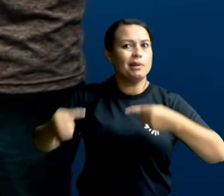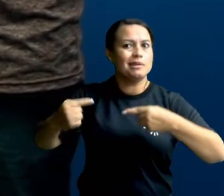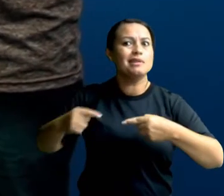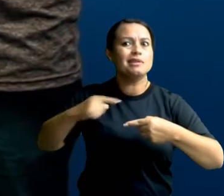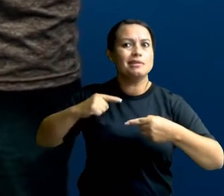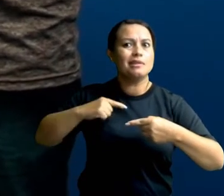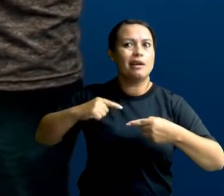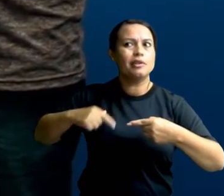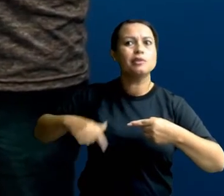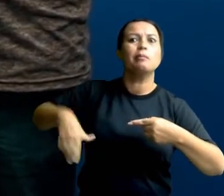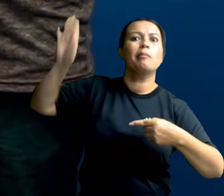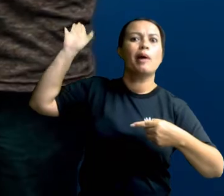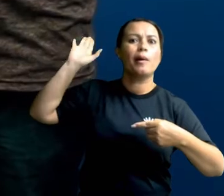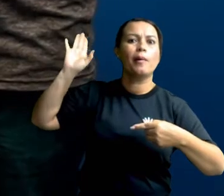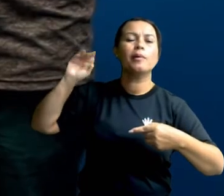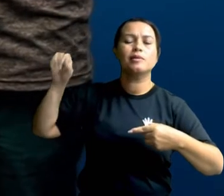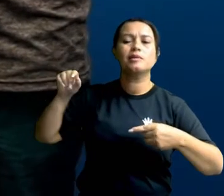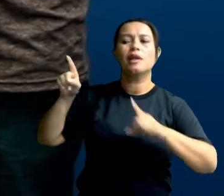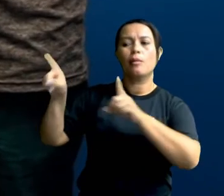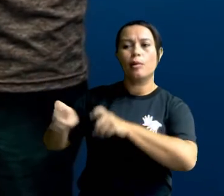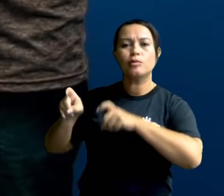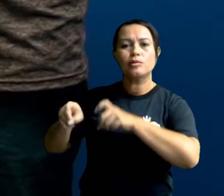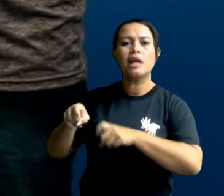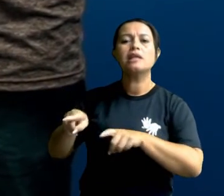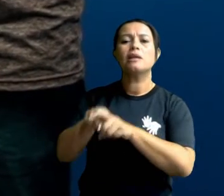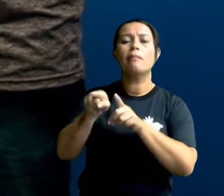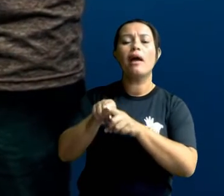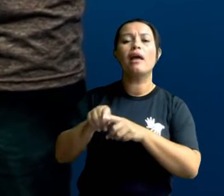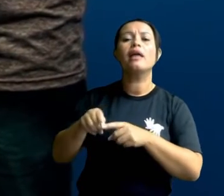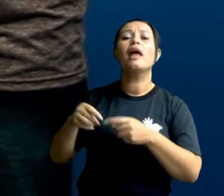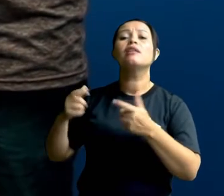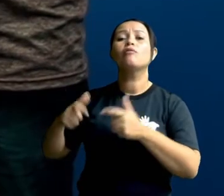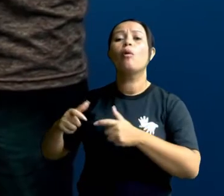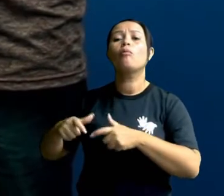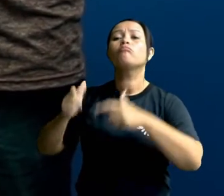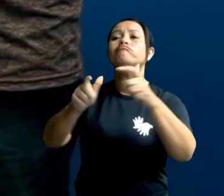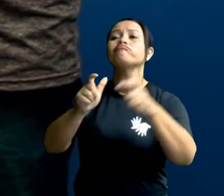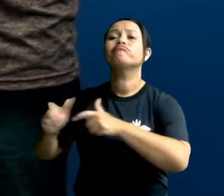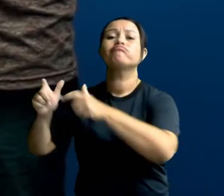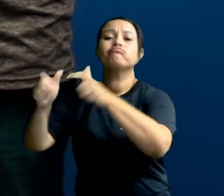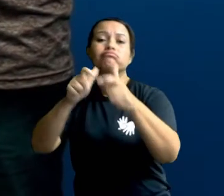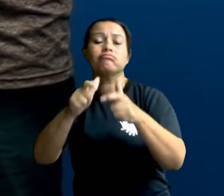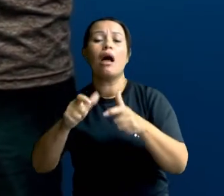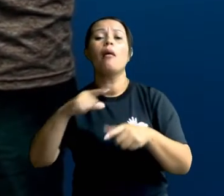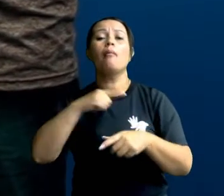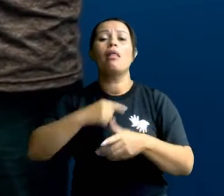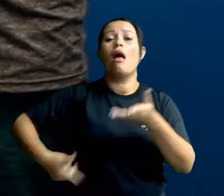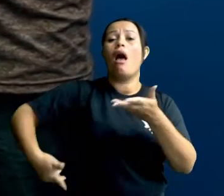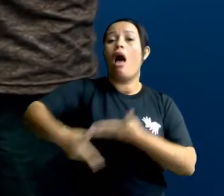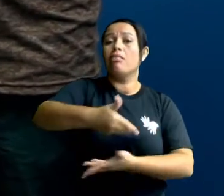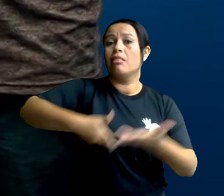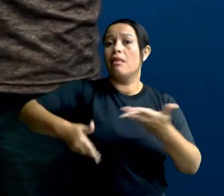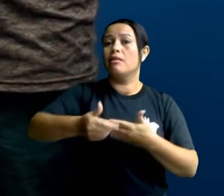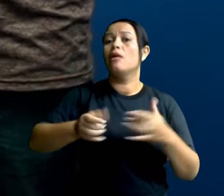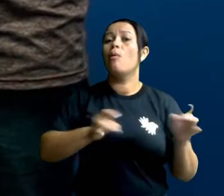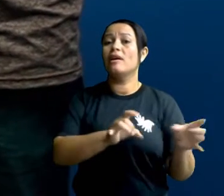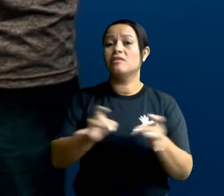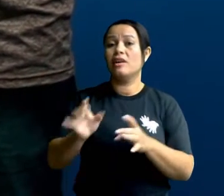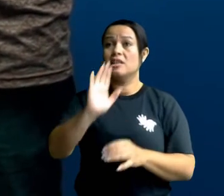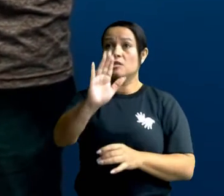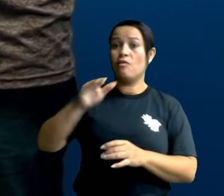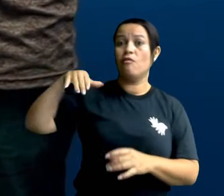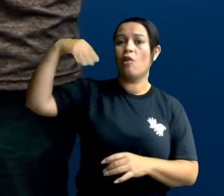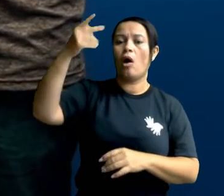grandes produtores e os grandes produtores vão expandindo também suas áreas para atender o comércio